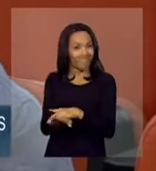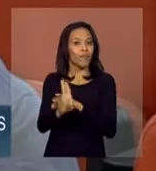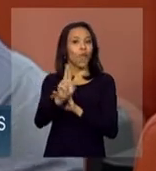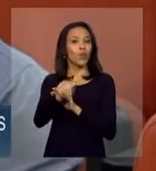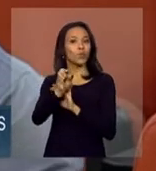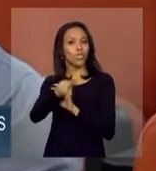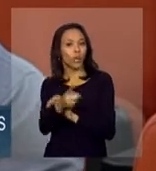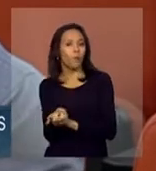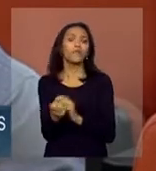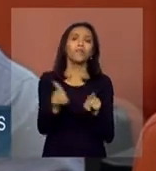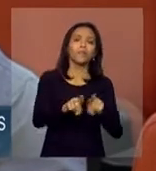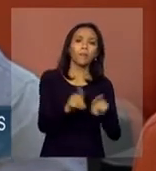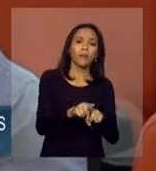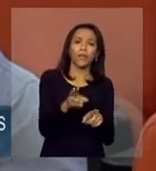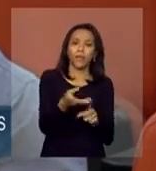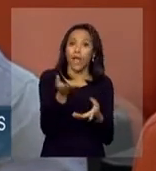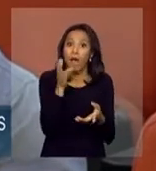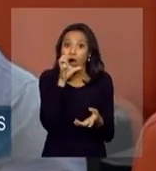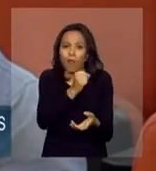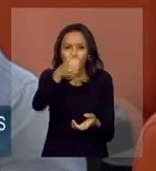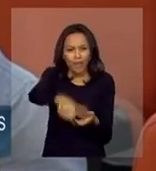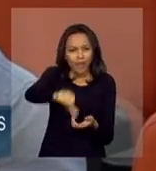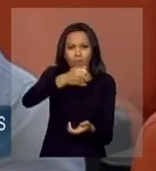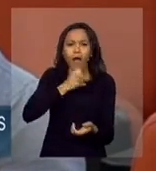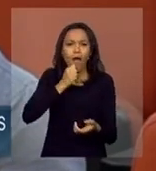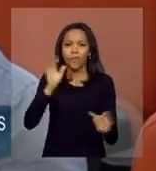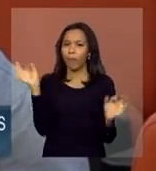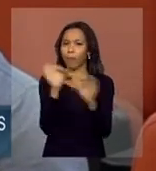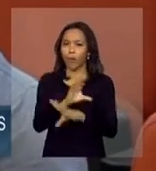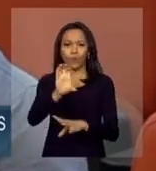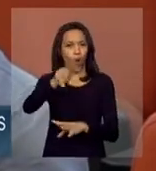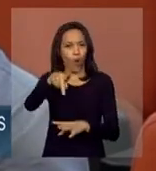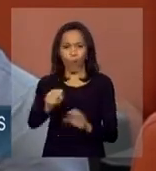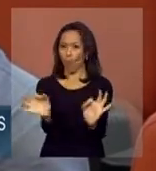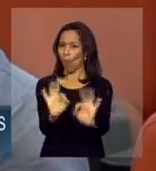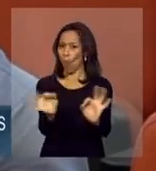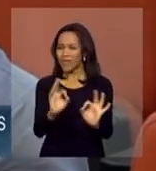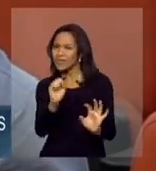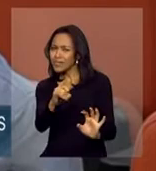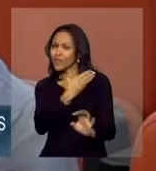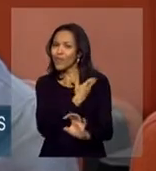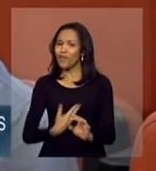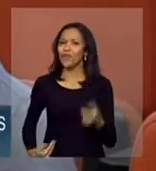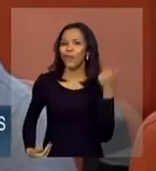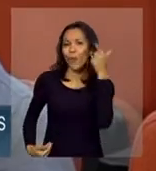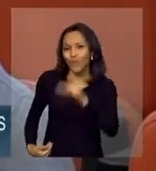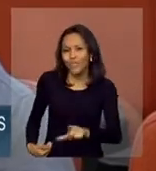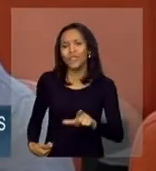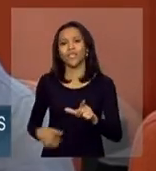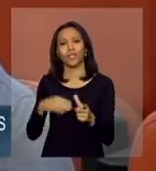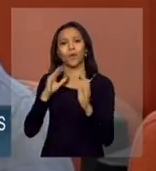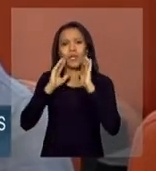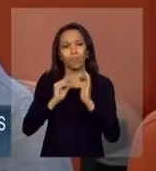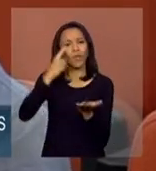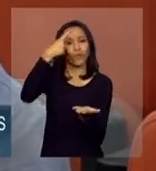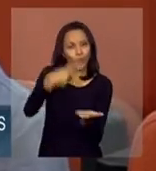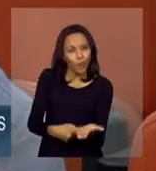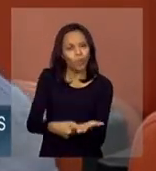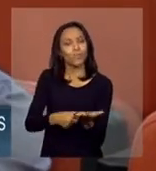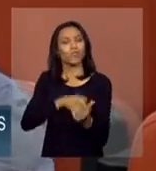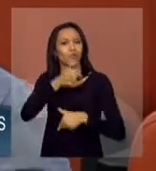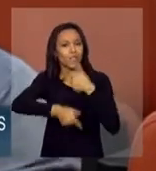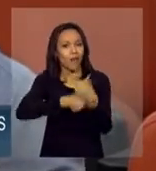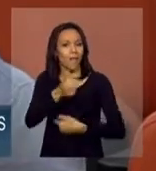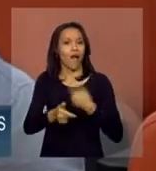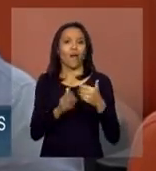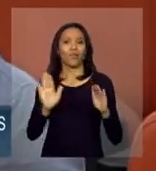uma breve avaliação, embora a Copa ainda não tenha acabado, né, se o governo conseguiu então alcançar aí os principais compromissos assumidos pela FIFA, qual é a